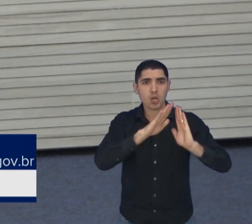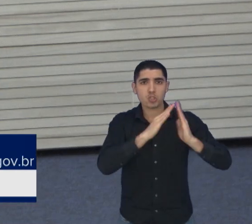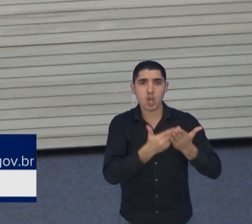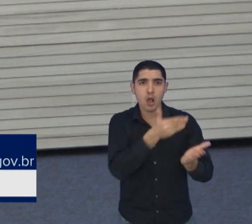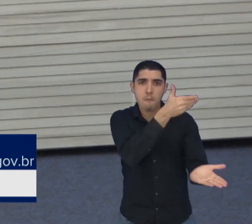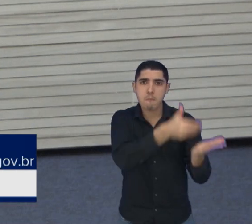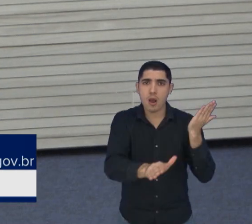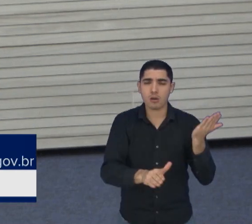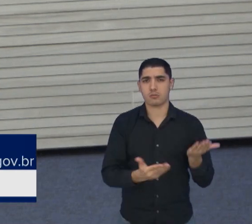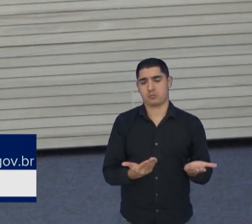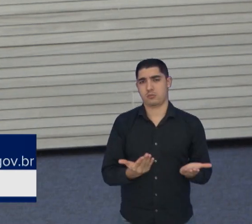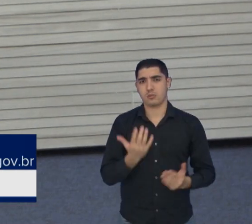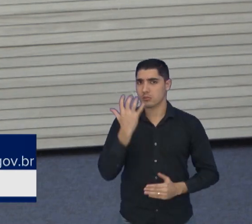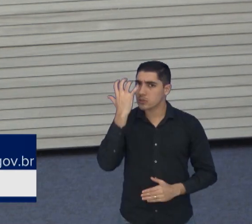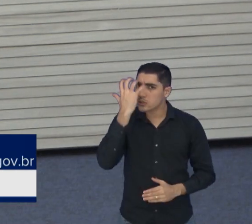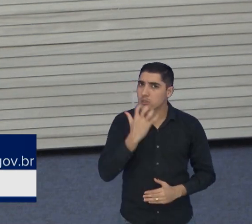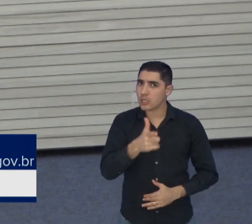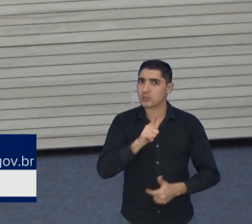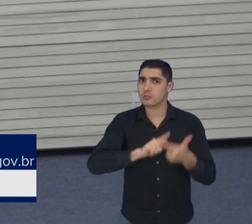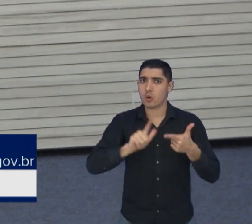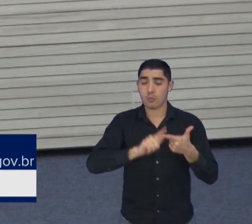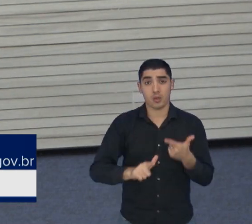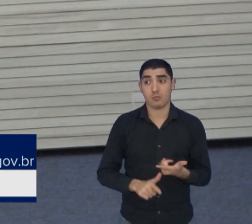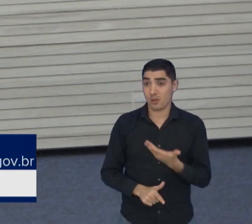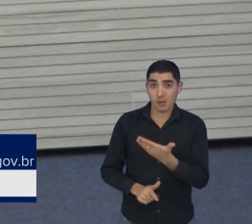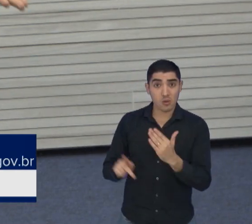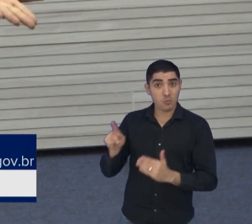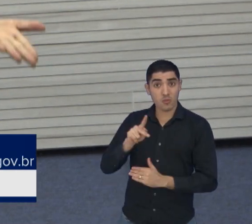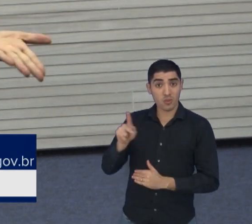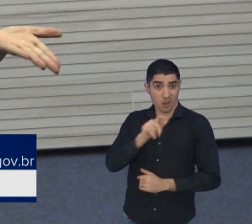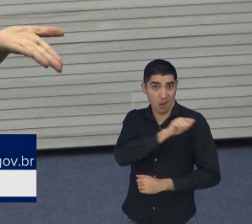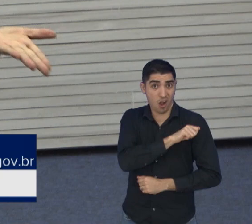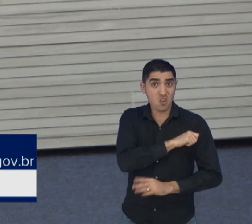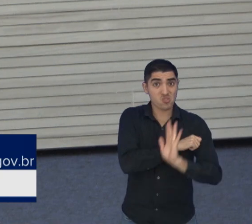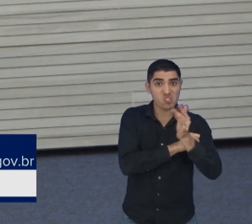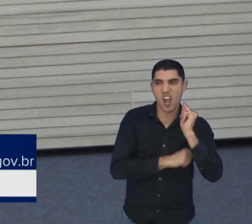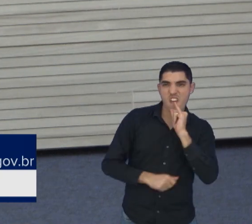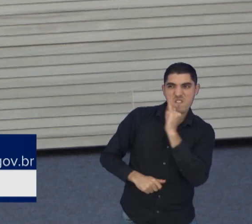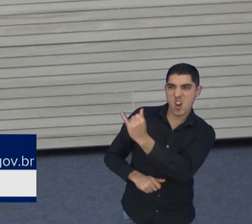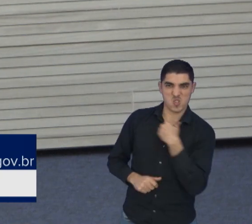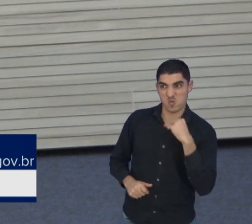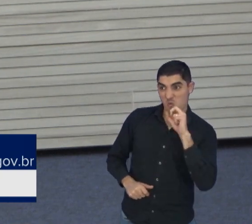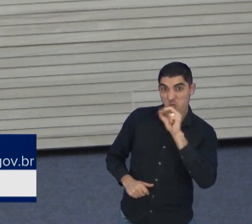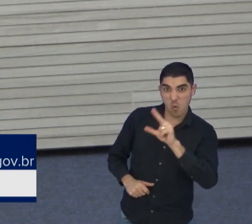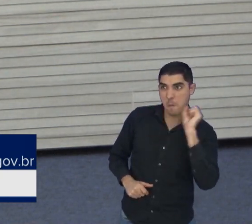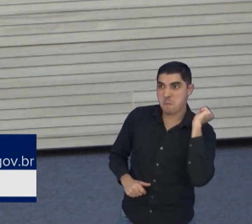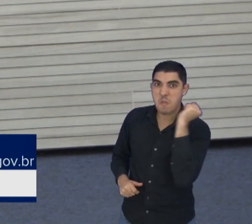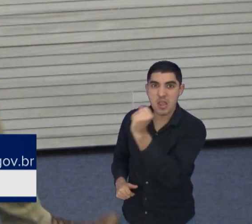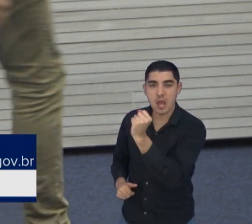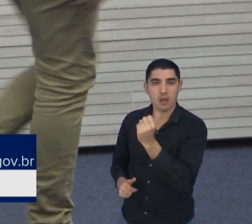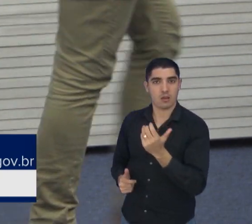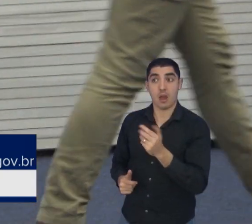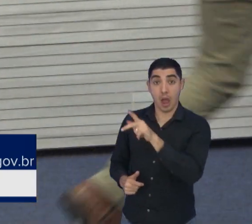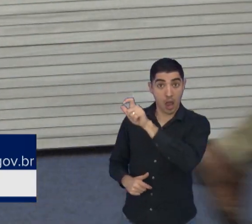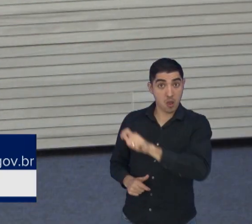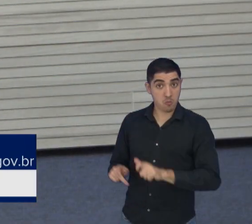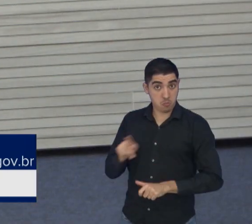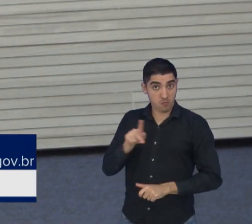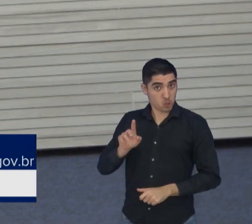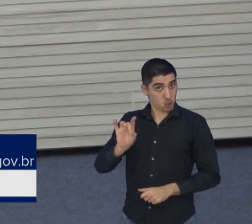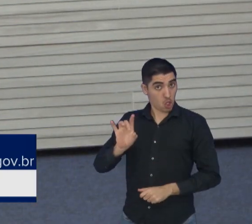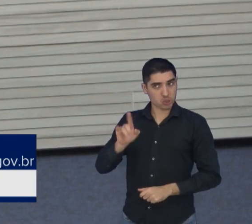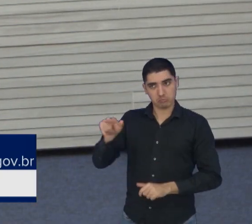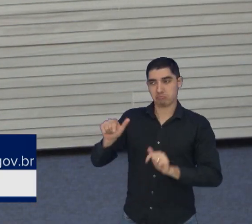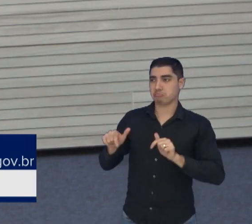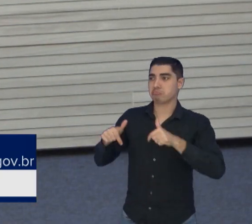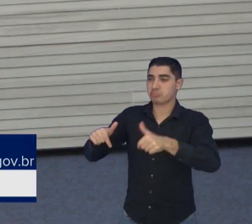Infelizmente, o professor ameaçado foi buscar a solução, né? E aí teve essa ameaça,